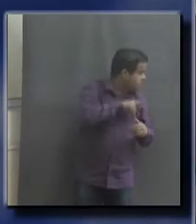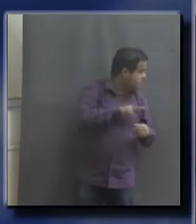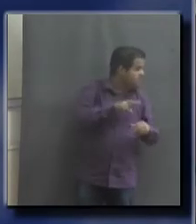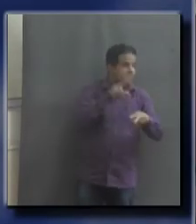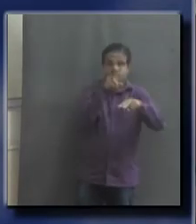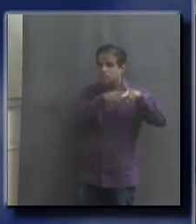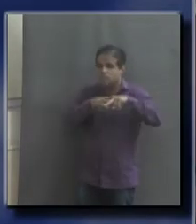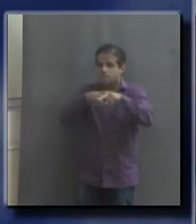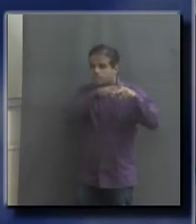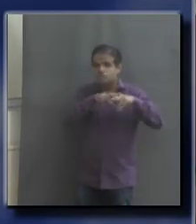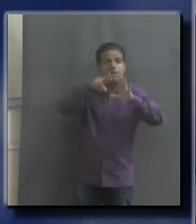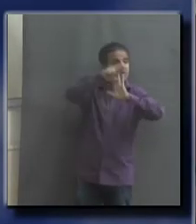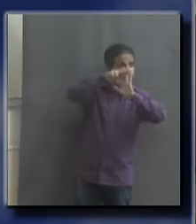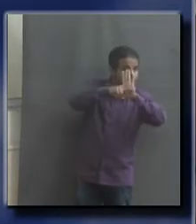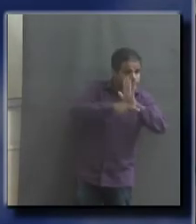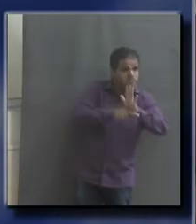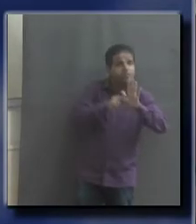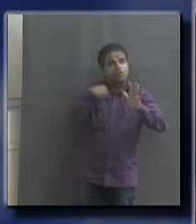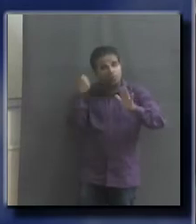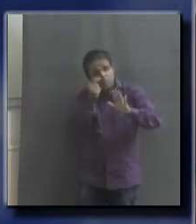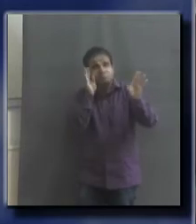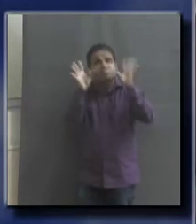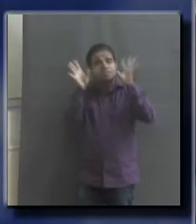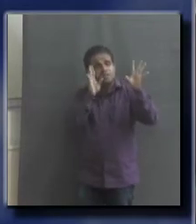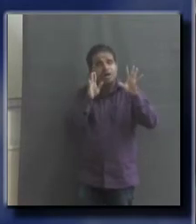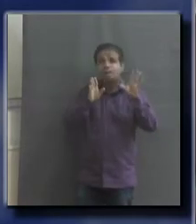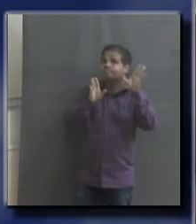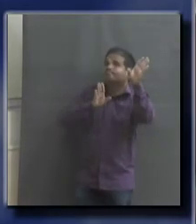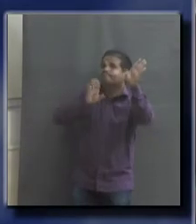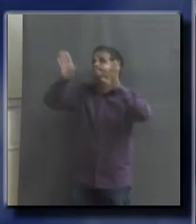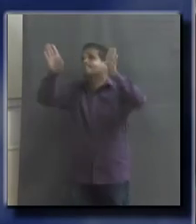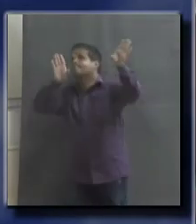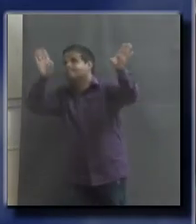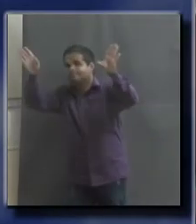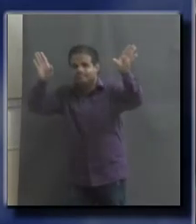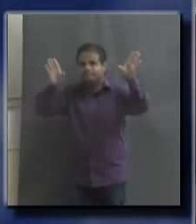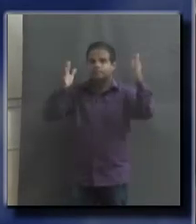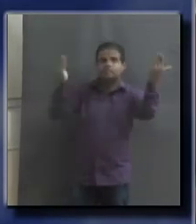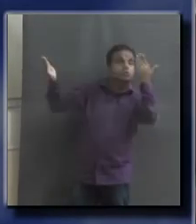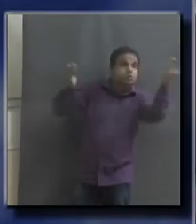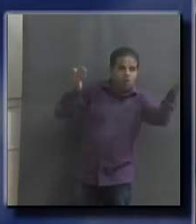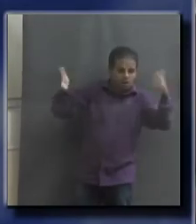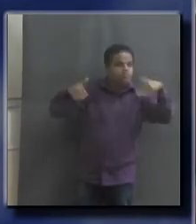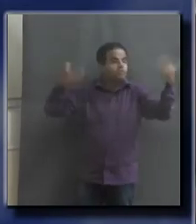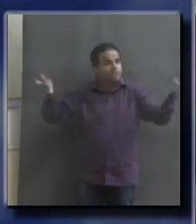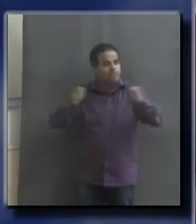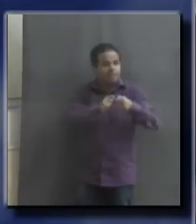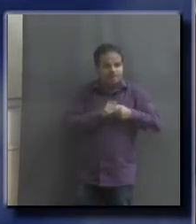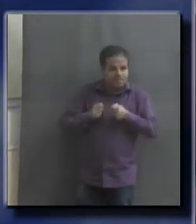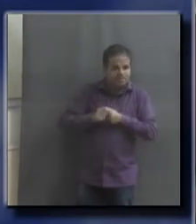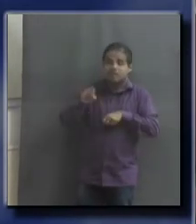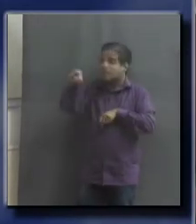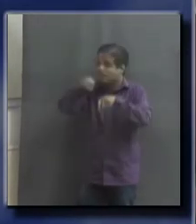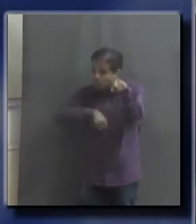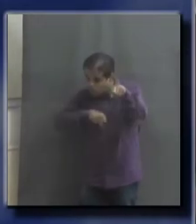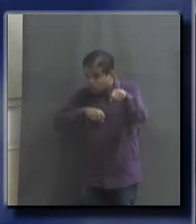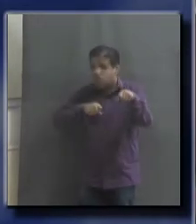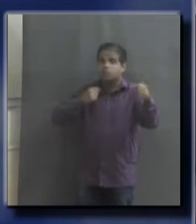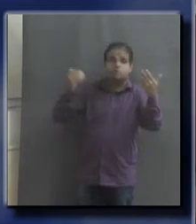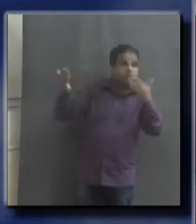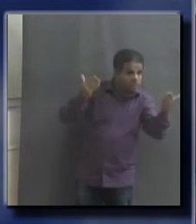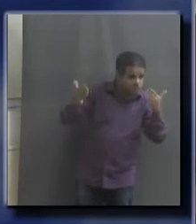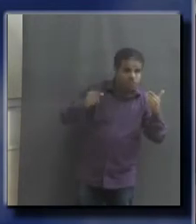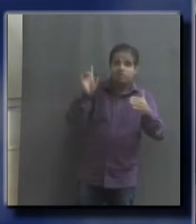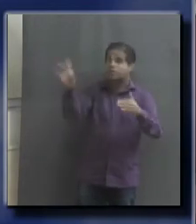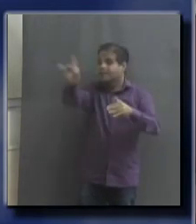revisão dessas diretrizes e para pensar que rumo que a psicologia vai querer para a questão da formação dos psicólogos,